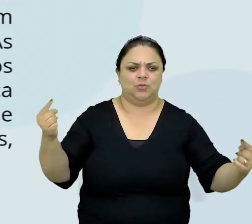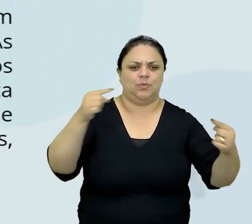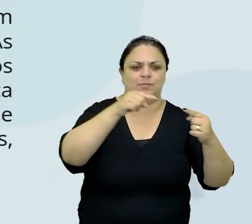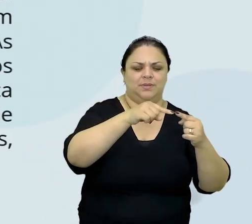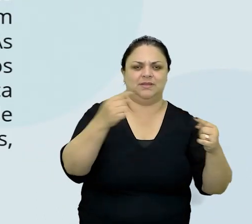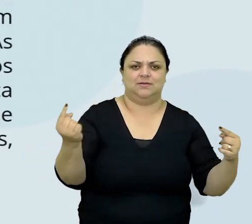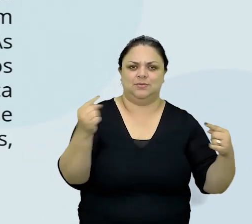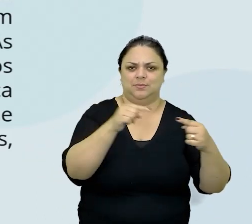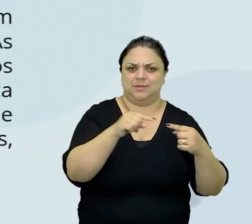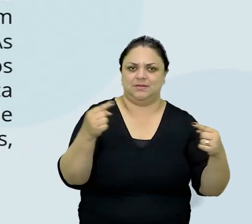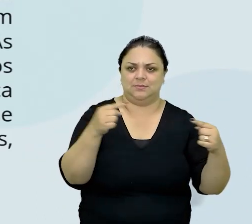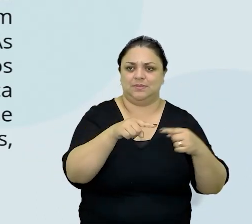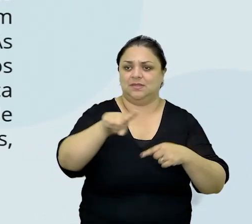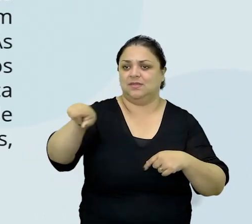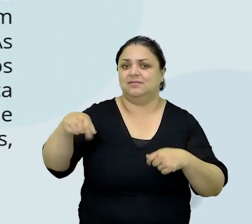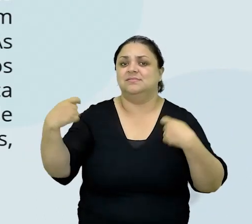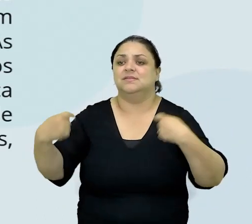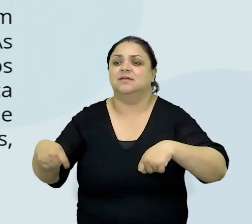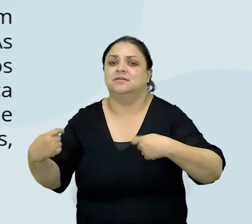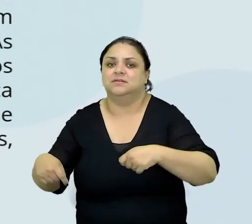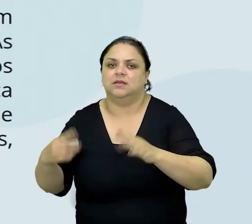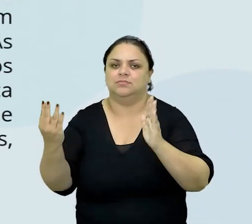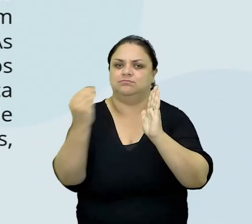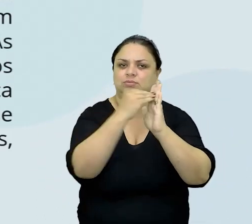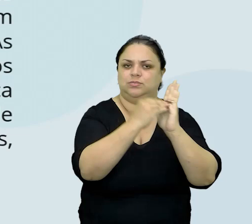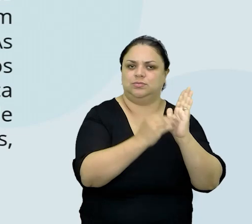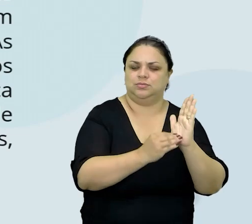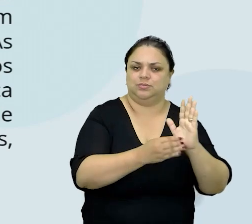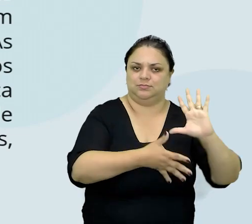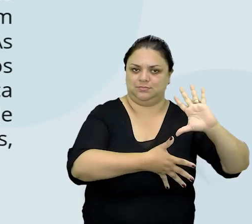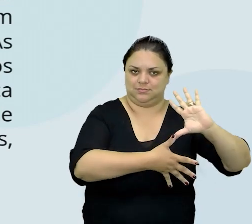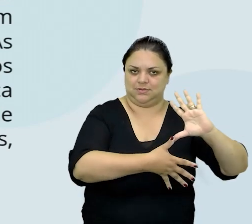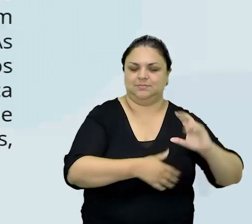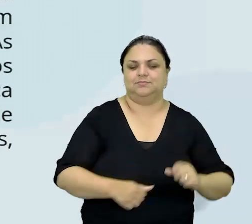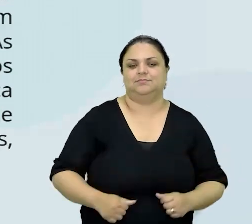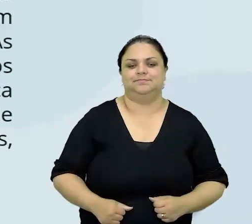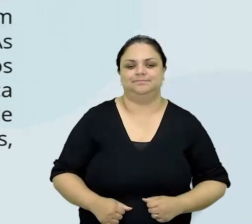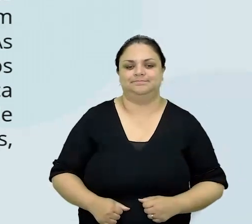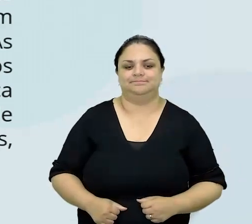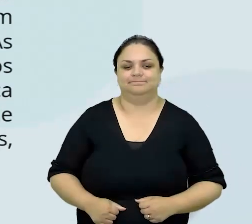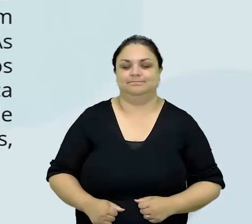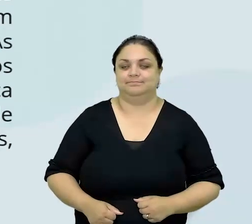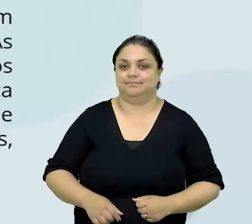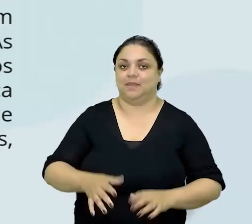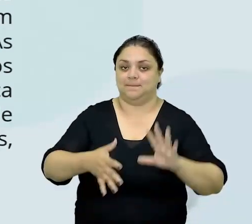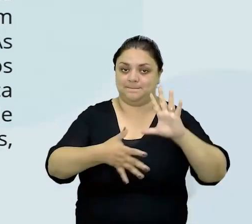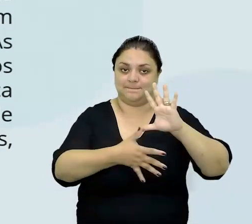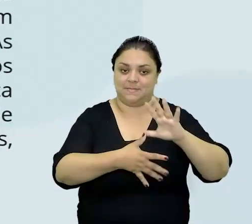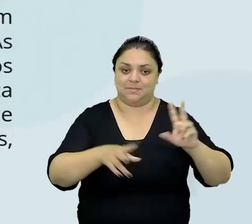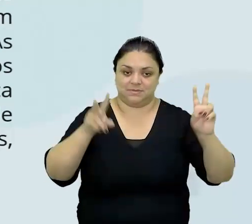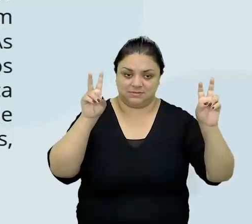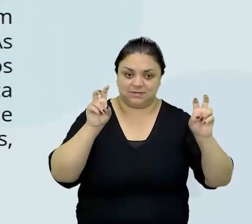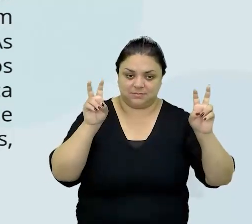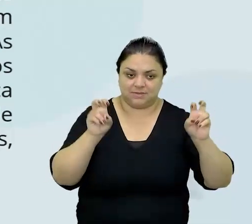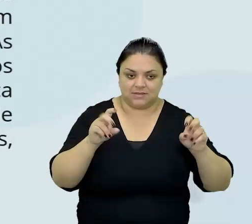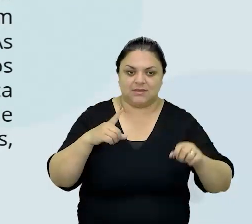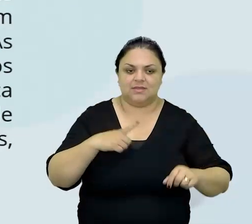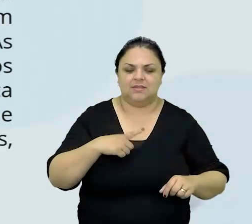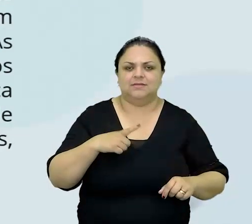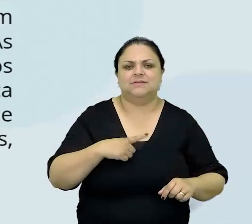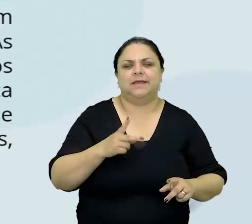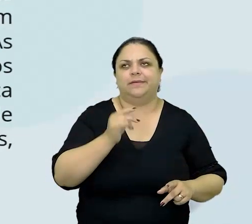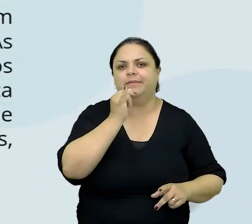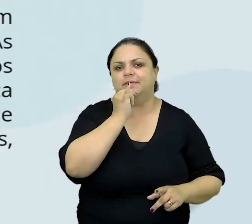atendem a necessidades diversas. Os mapas da cartografia temática fazem um recorte